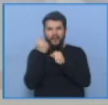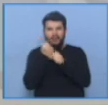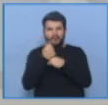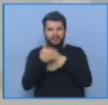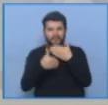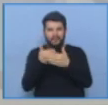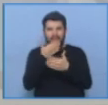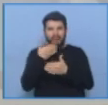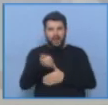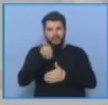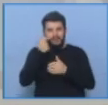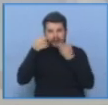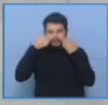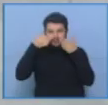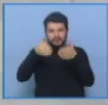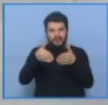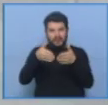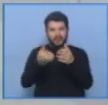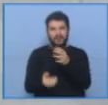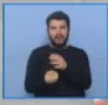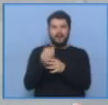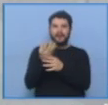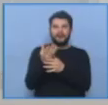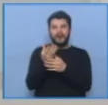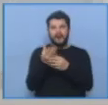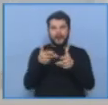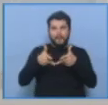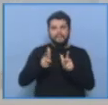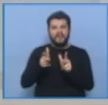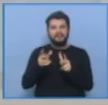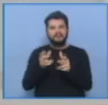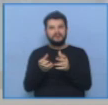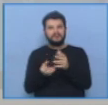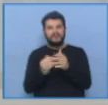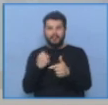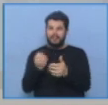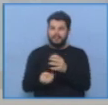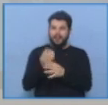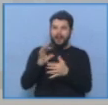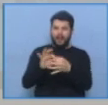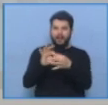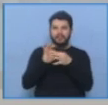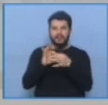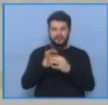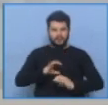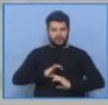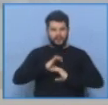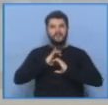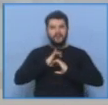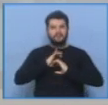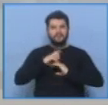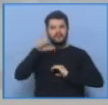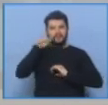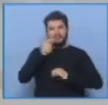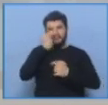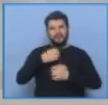também melhorados e aprofundados, criando mecanismos que gerassem também relações de confiança e que as